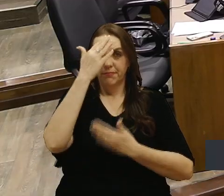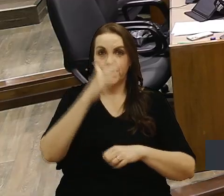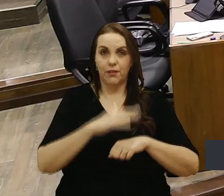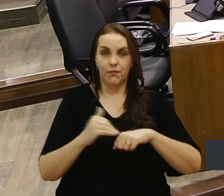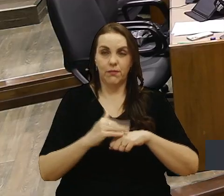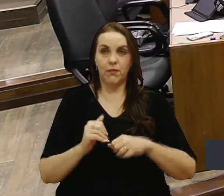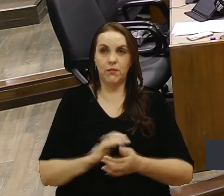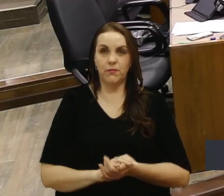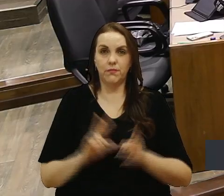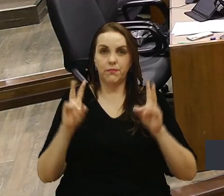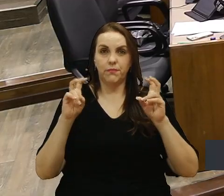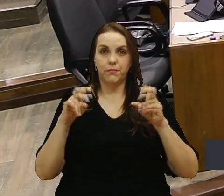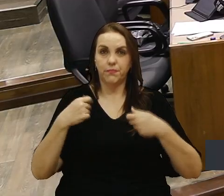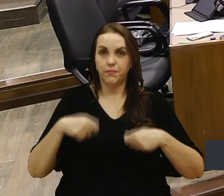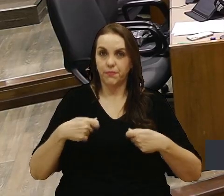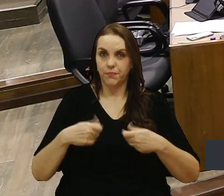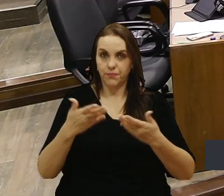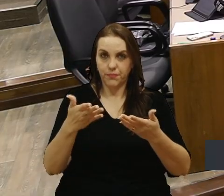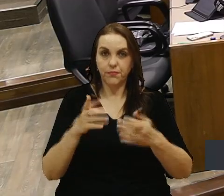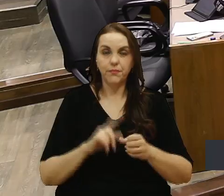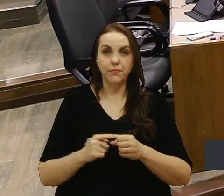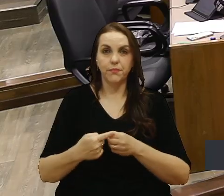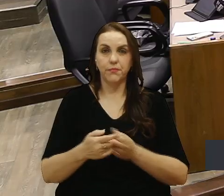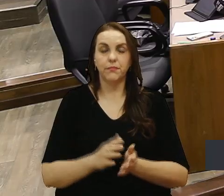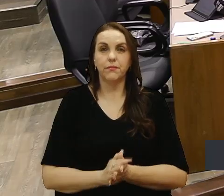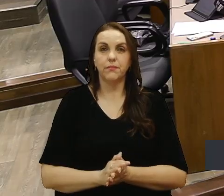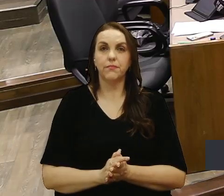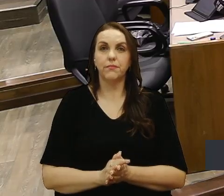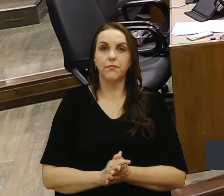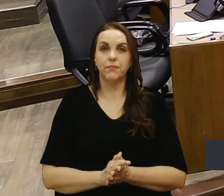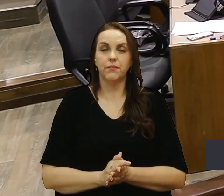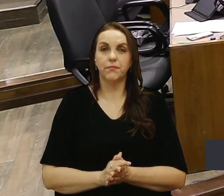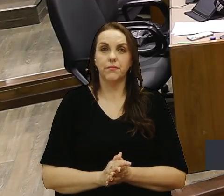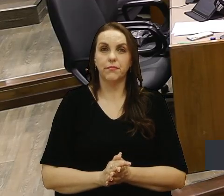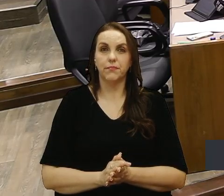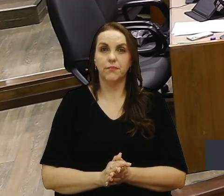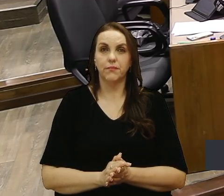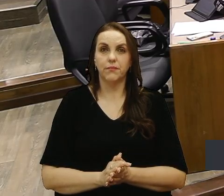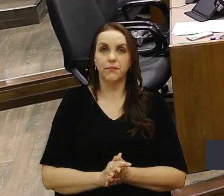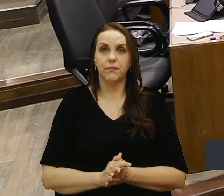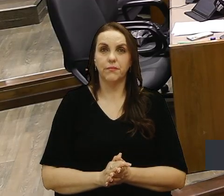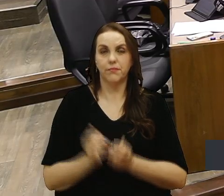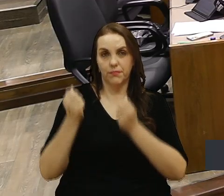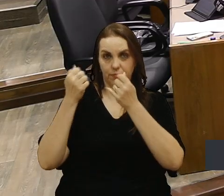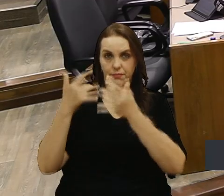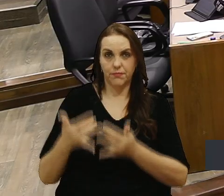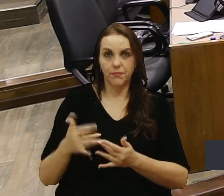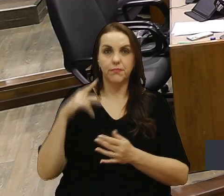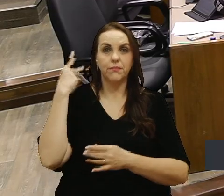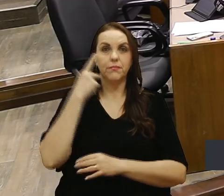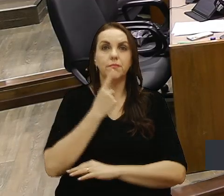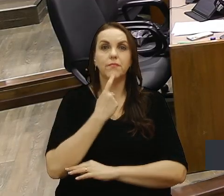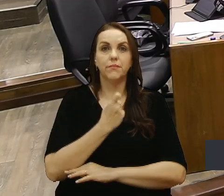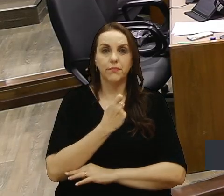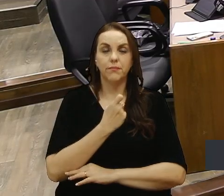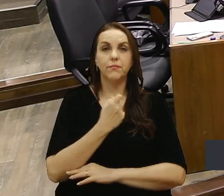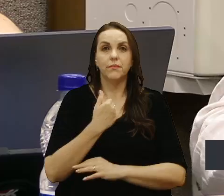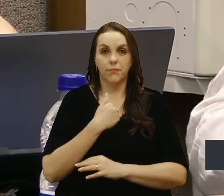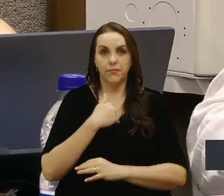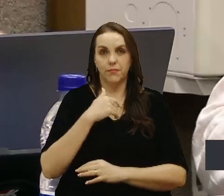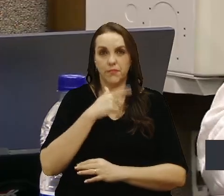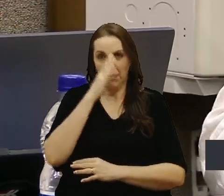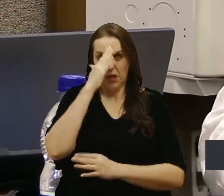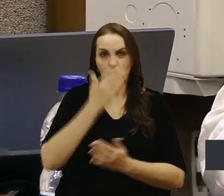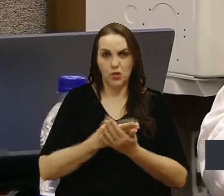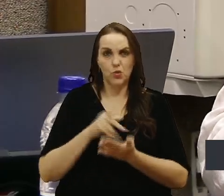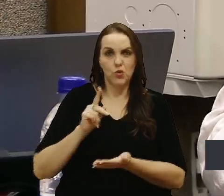tema necessário à cidade. Acho que eu fiz uma manifestação quando da explanação da vereadora Rose Frigerio, que eu acho mesmo